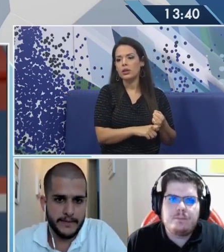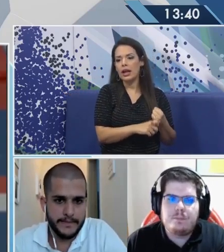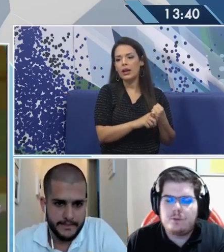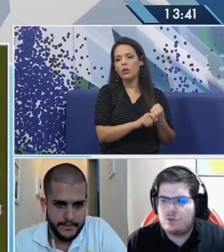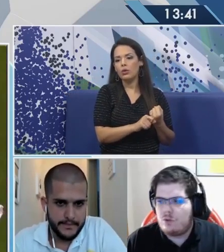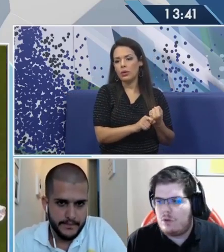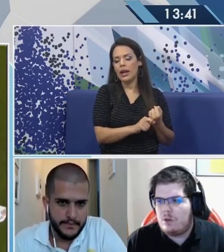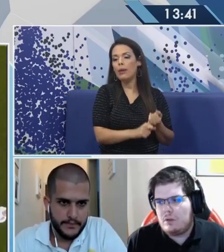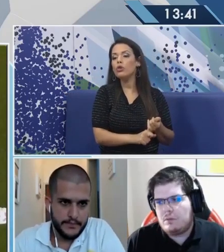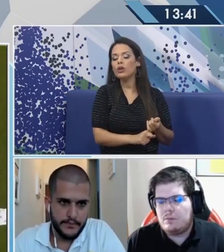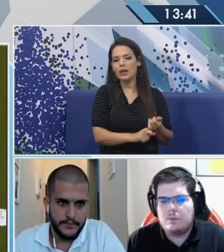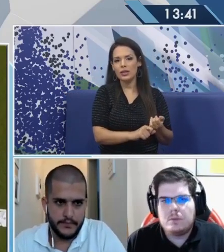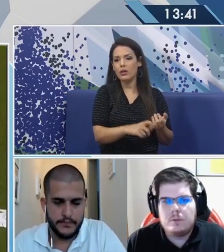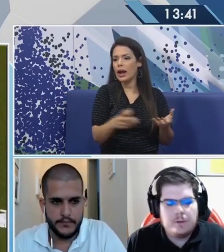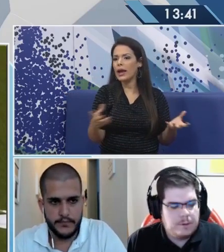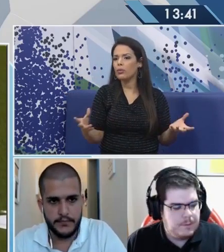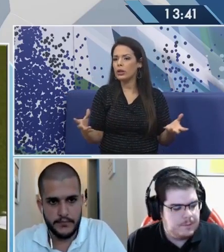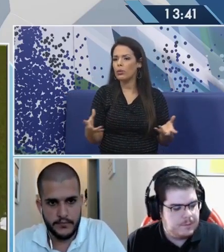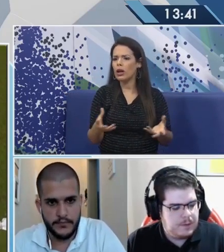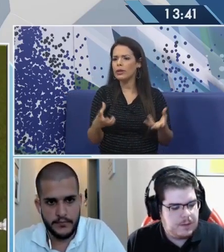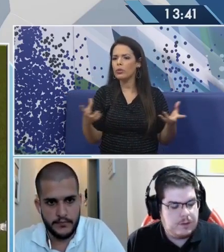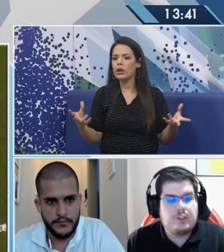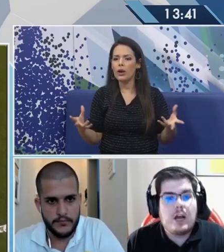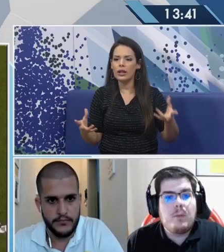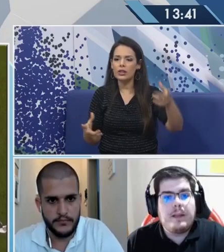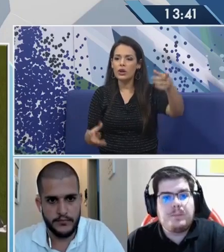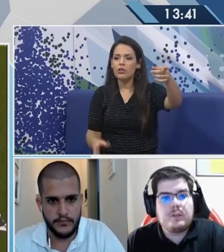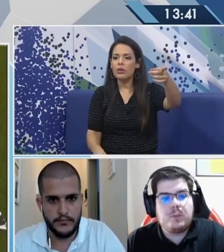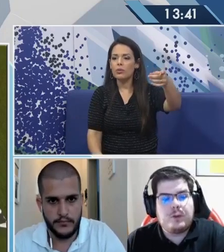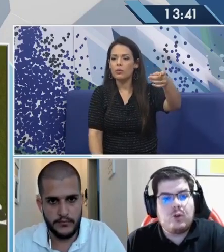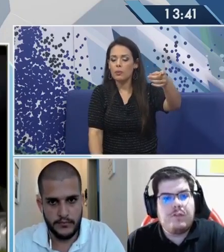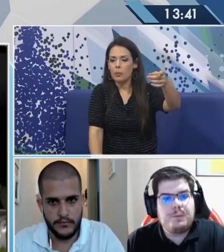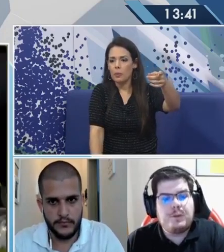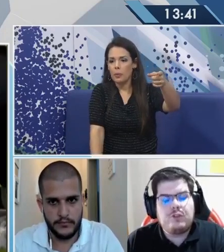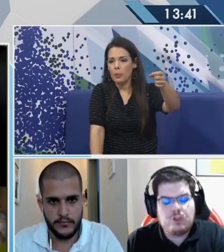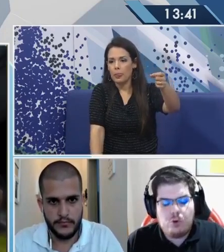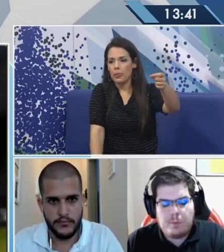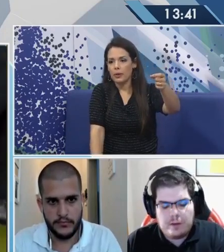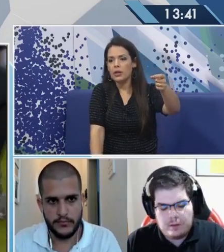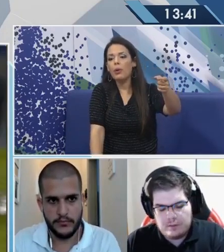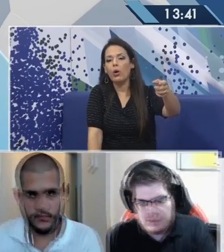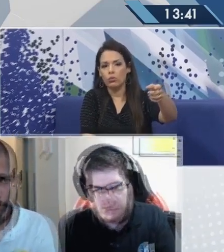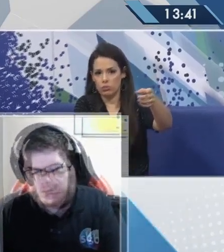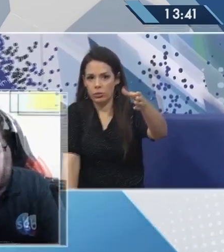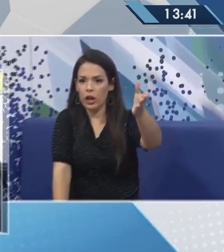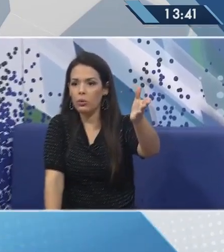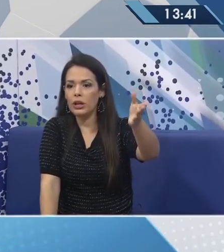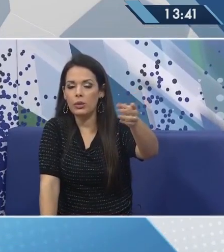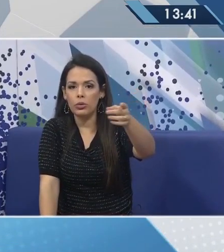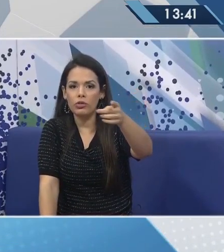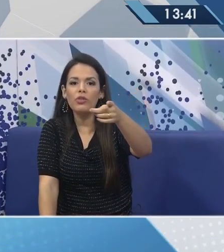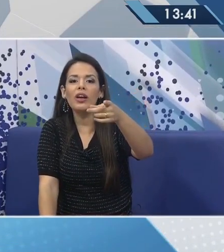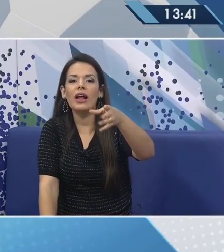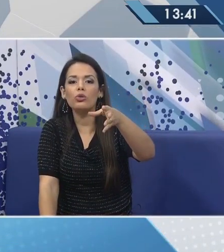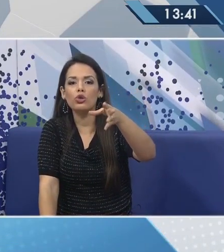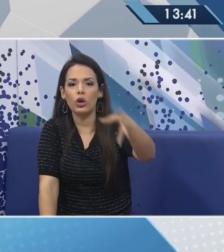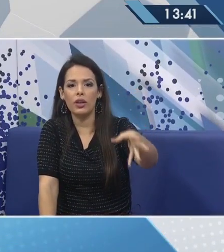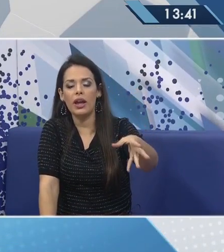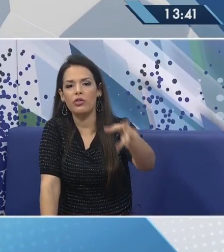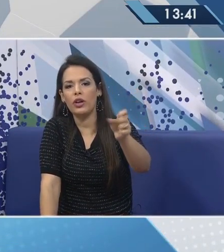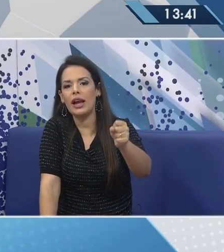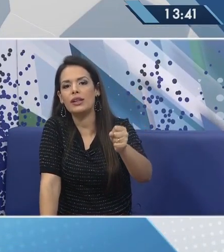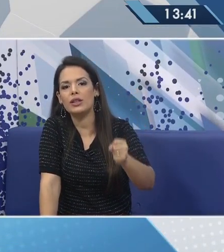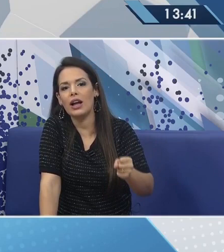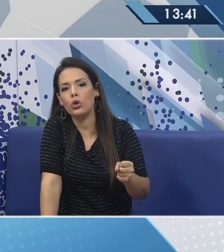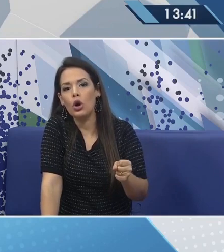né? Ele é muito caçado, carrega muita bola, tem muita qualidade. E o Thiago Mendes postou um vídeo pedindo desculpa, né? Que bom, porque era o mínimo. Vamos falar do